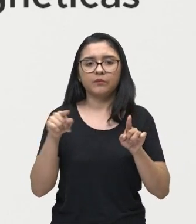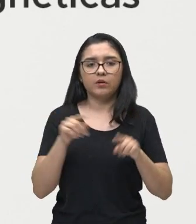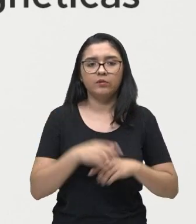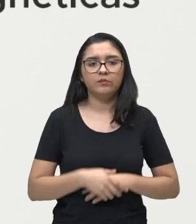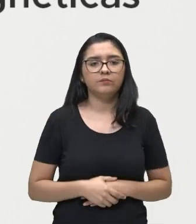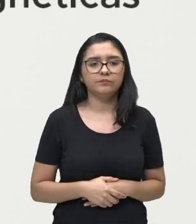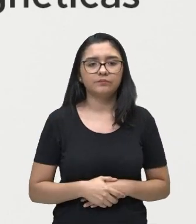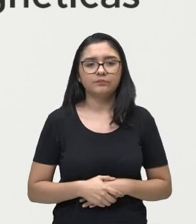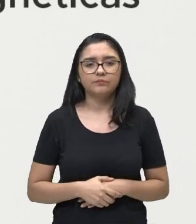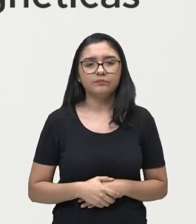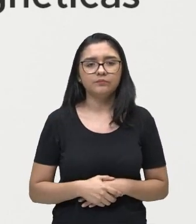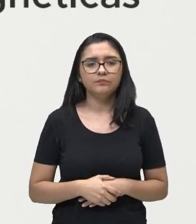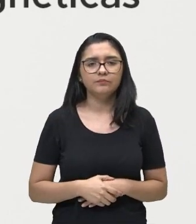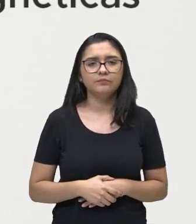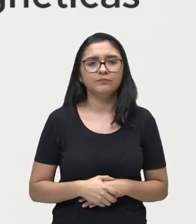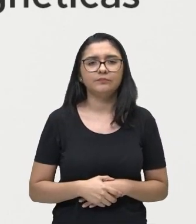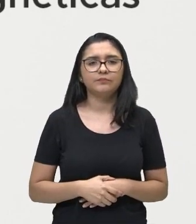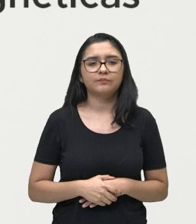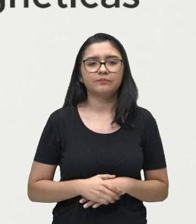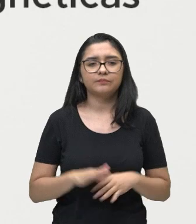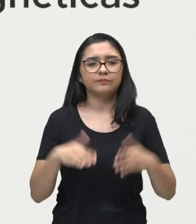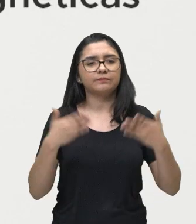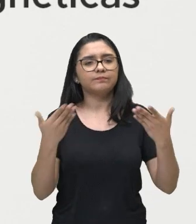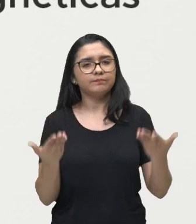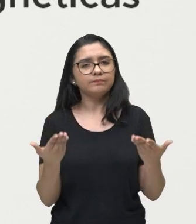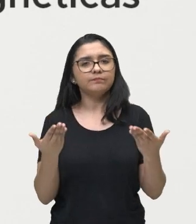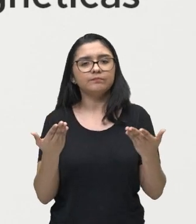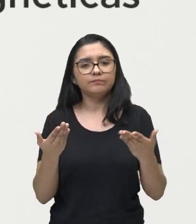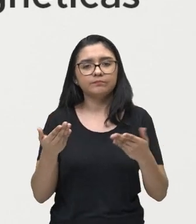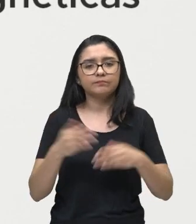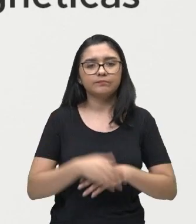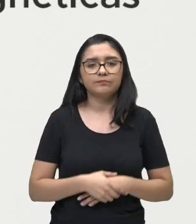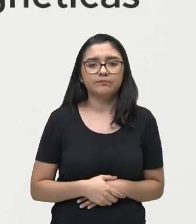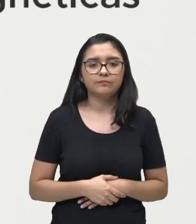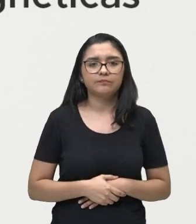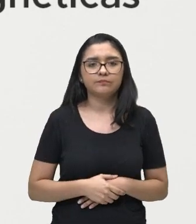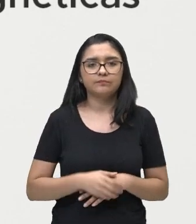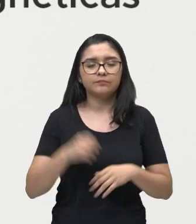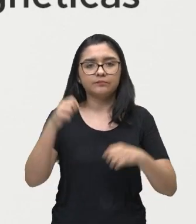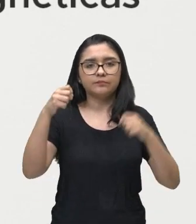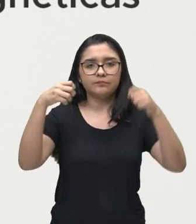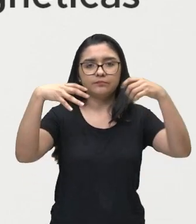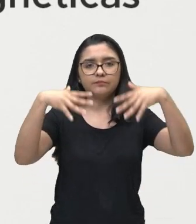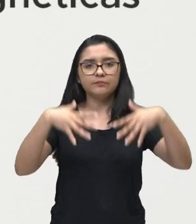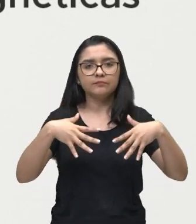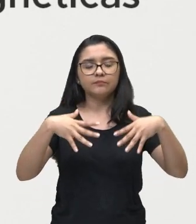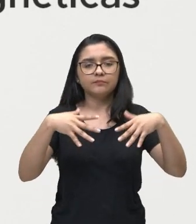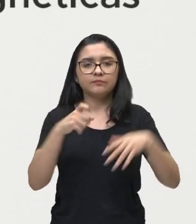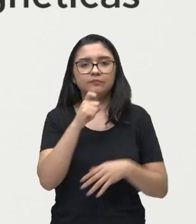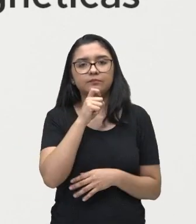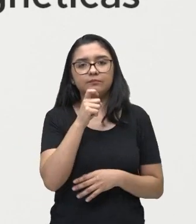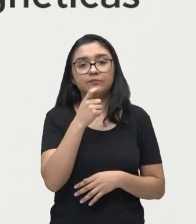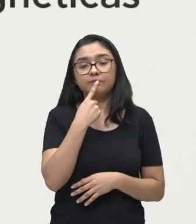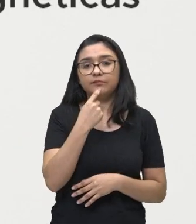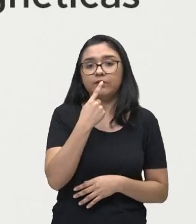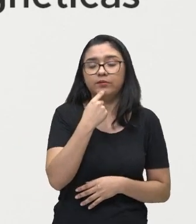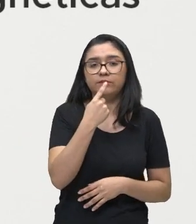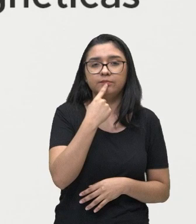eletromagnéticas, olha aí, na região do infravermelho. Aí essas ondas